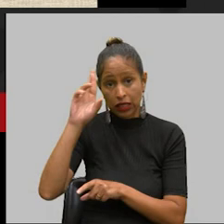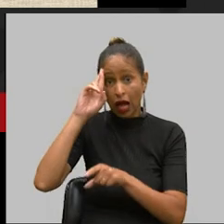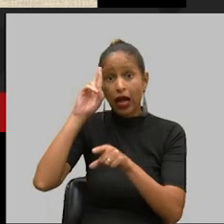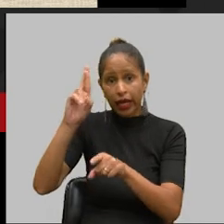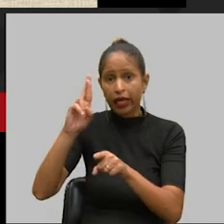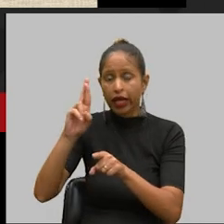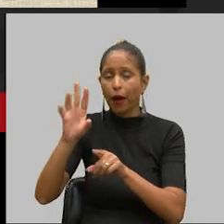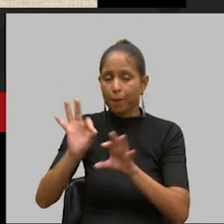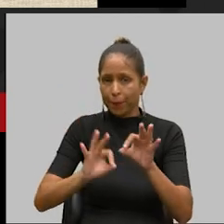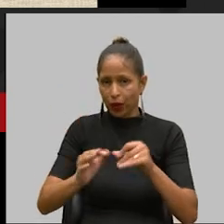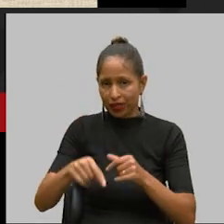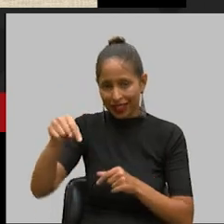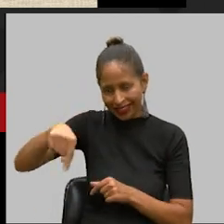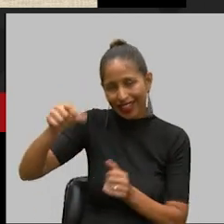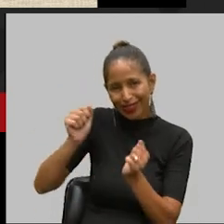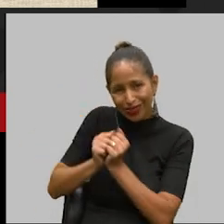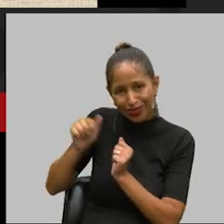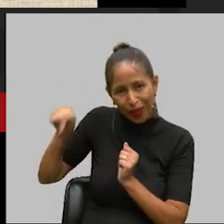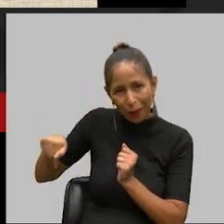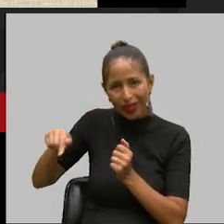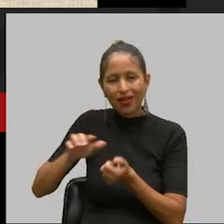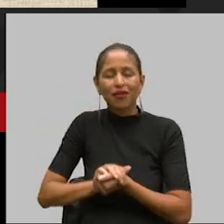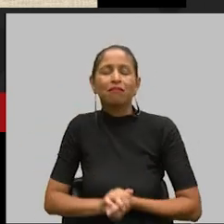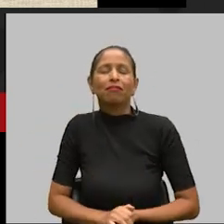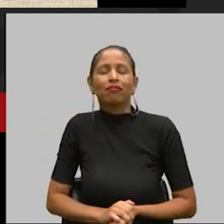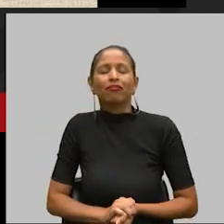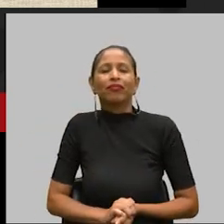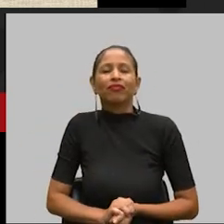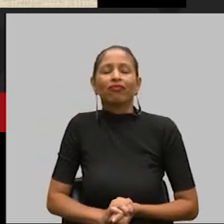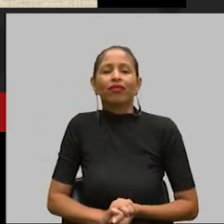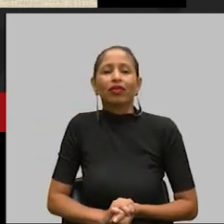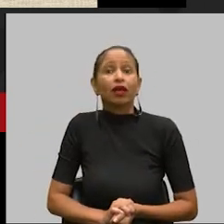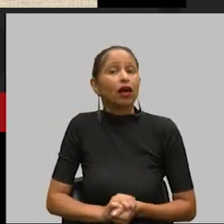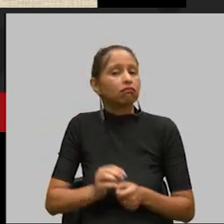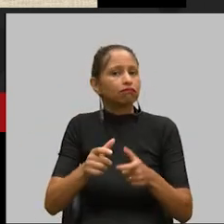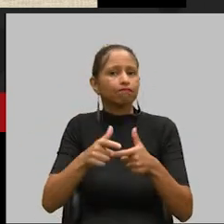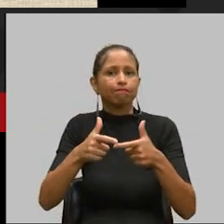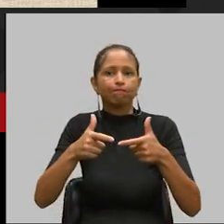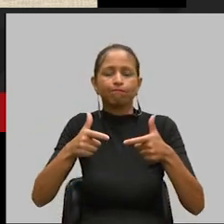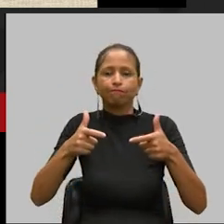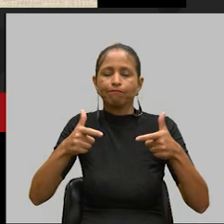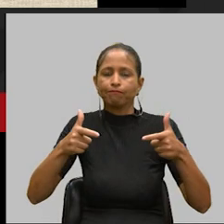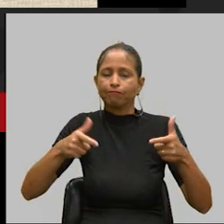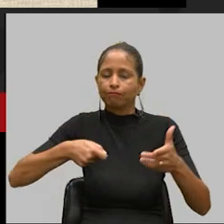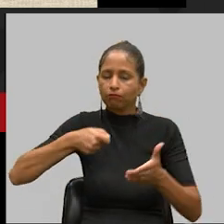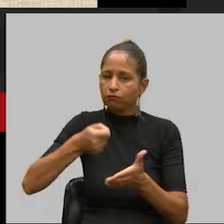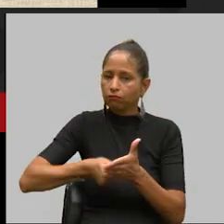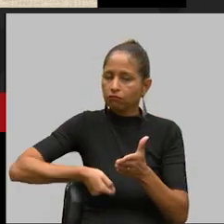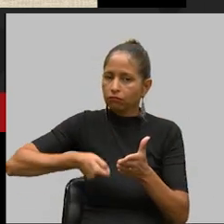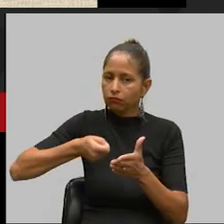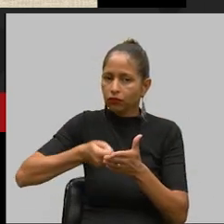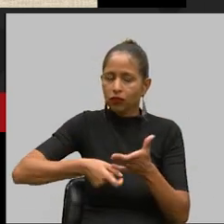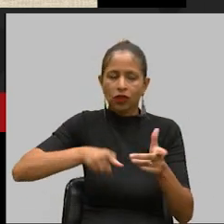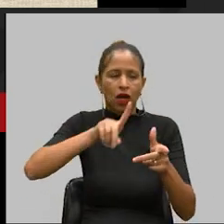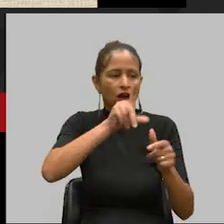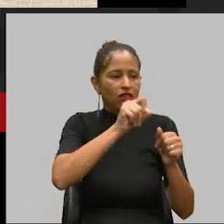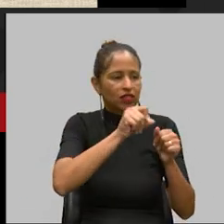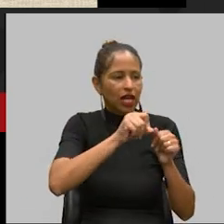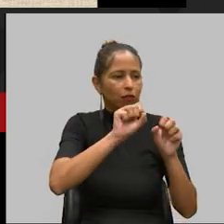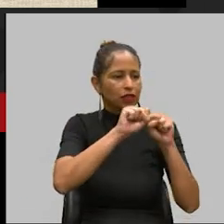nesse processo tá aqui é do meu lado e foi uma um processo intenso de luta nós fizemos